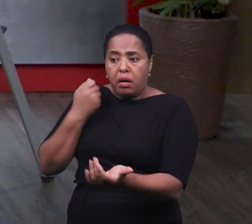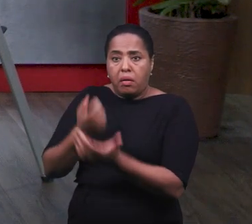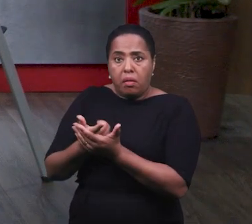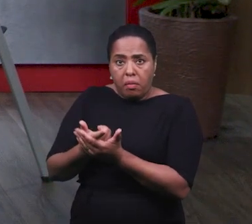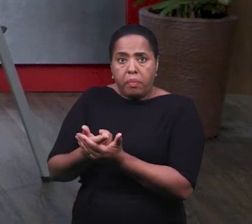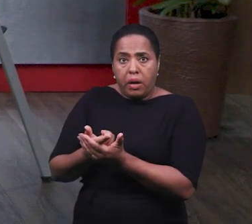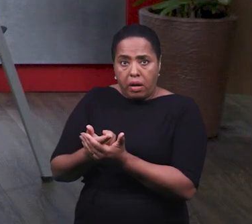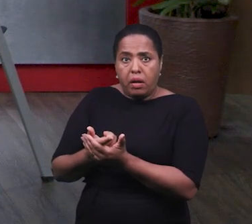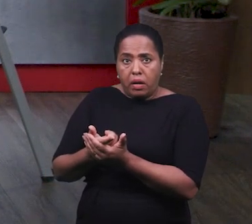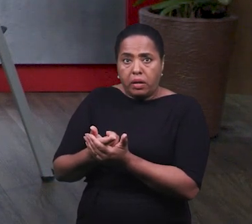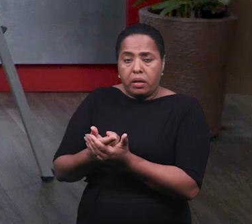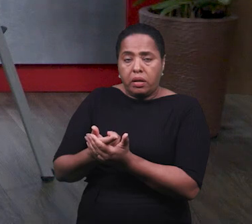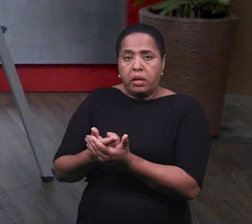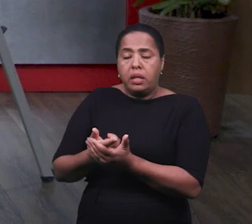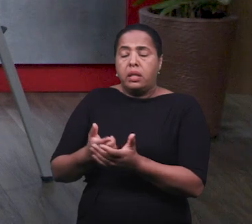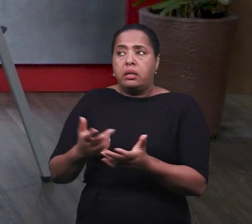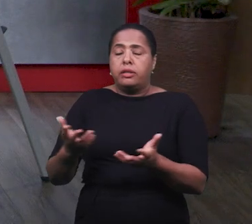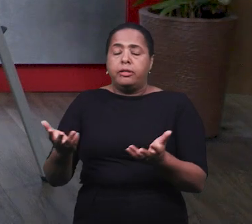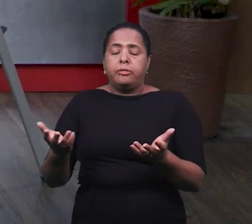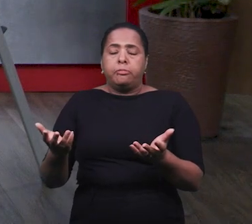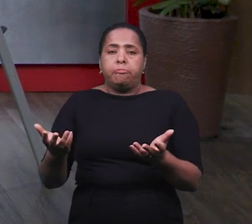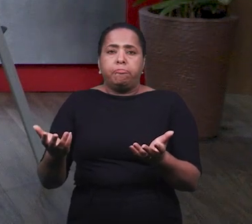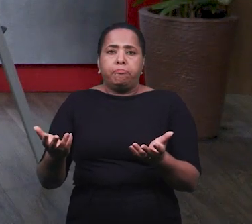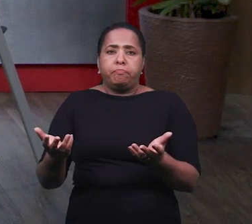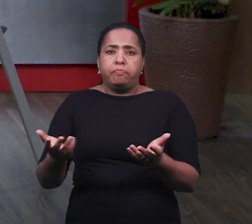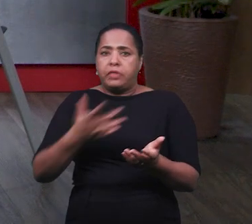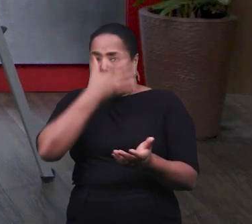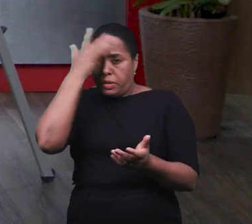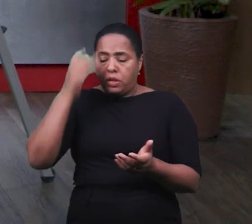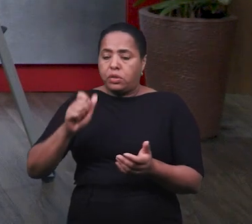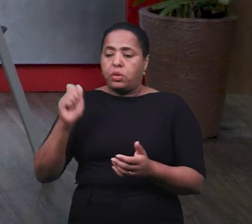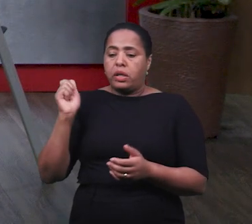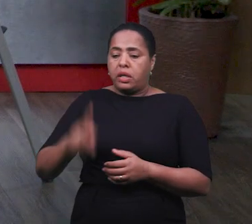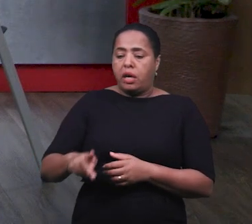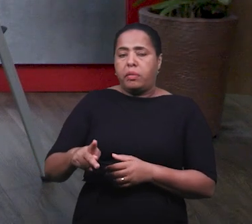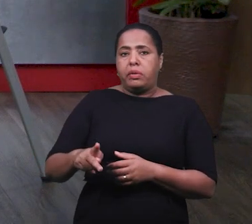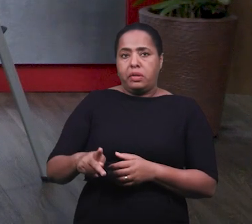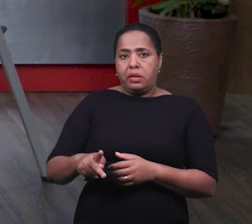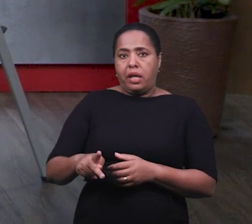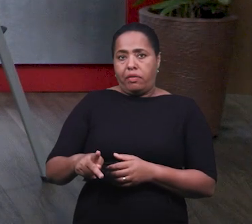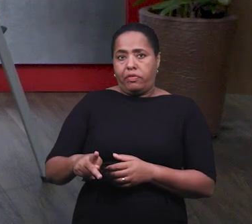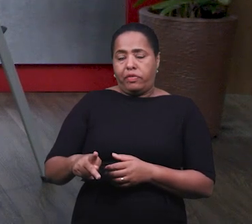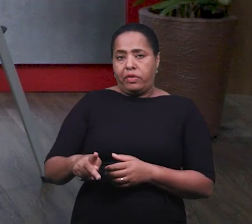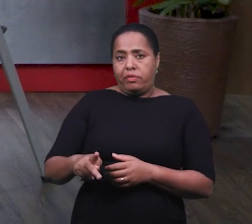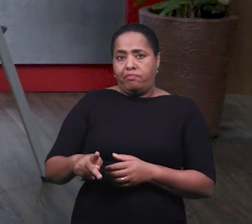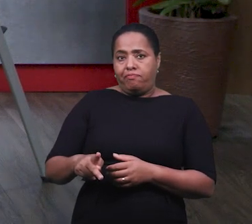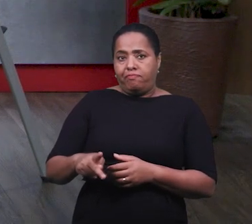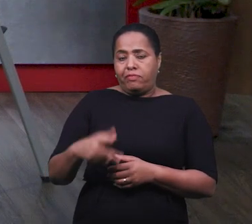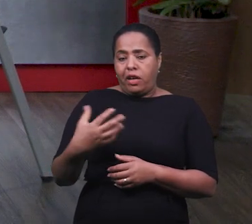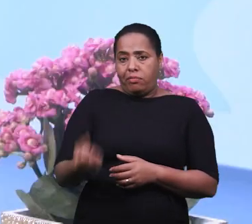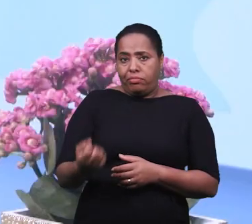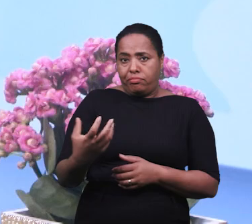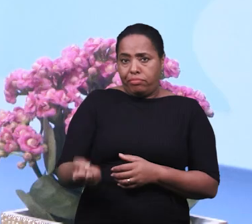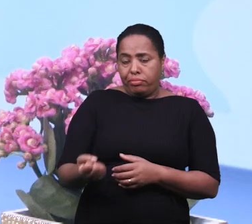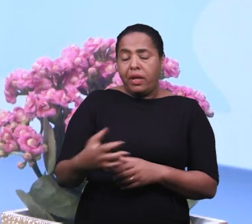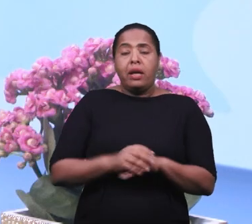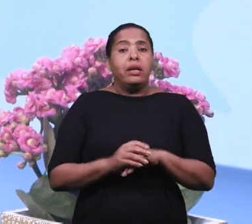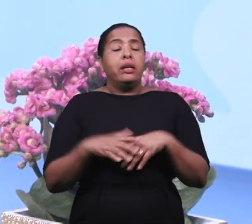os benefícios, né? Vamos pensar assim de uma forma bem simples, de quem está aposentado ou recebendo pensão. E no